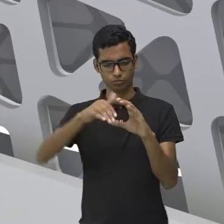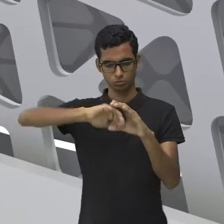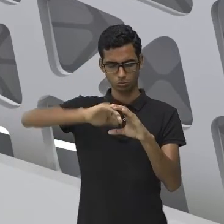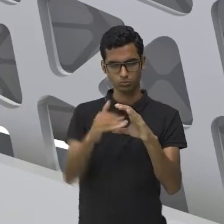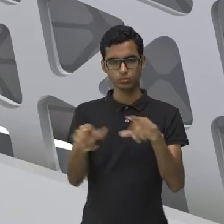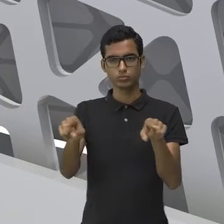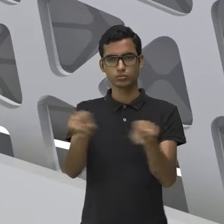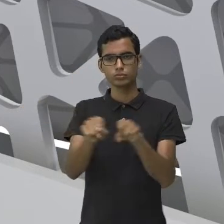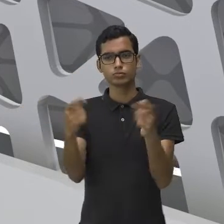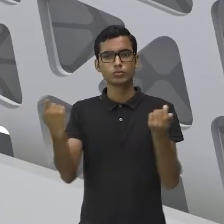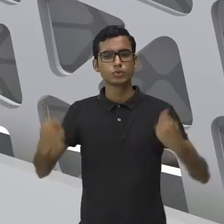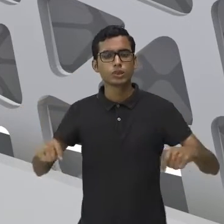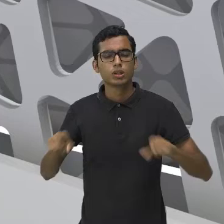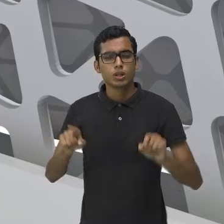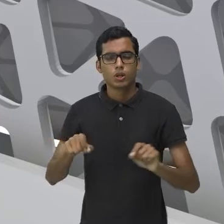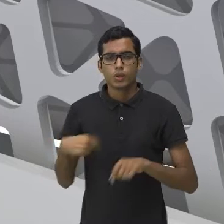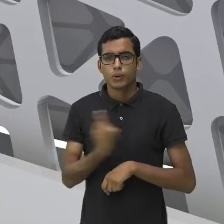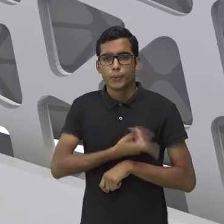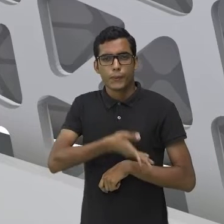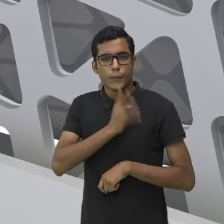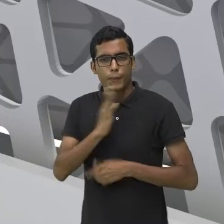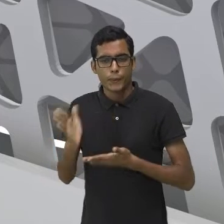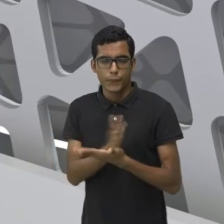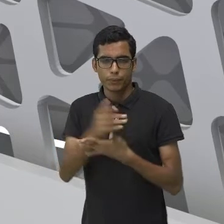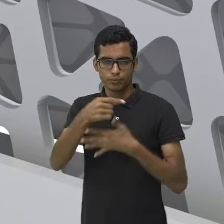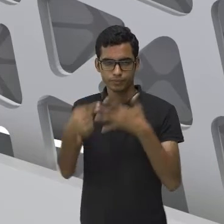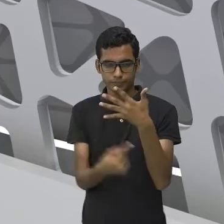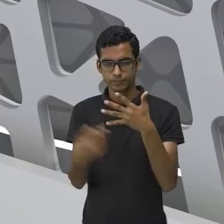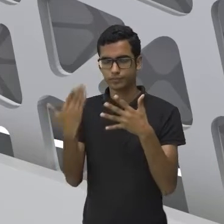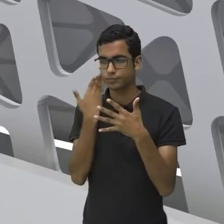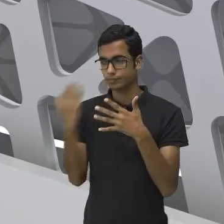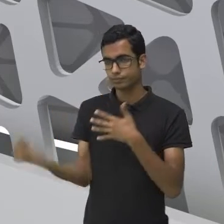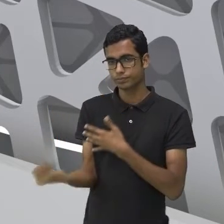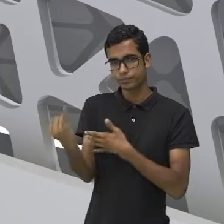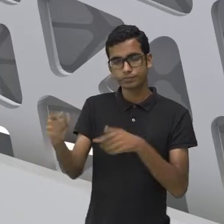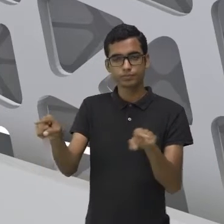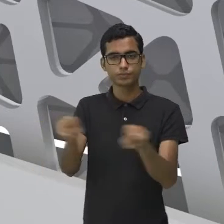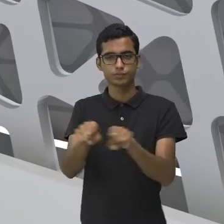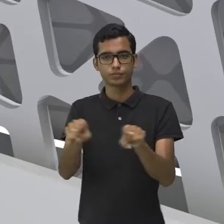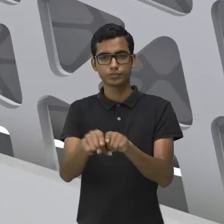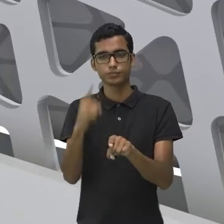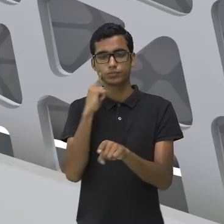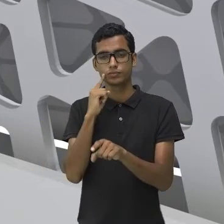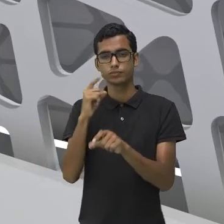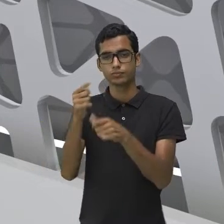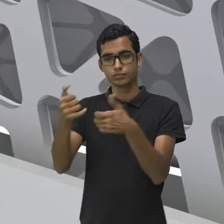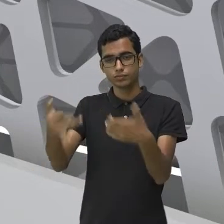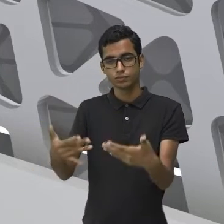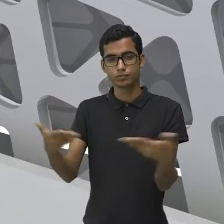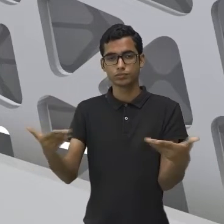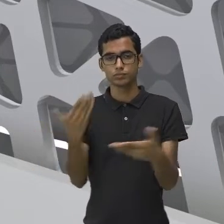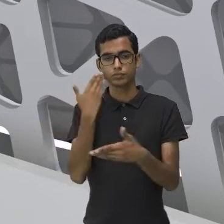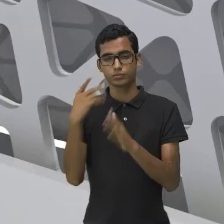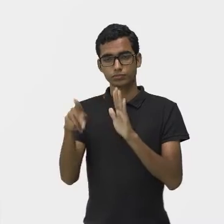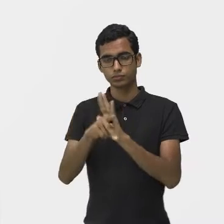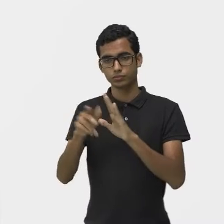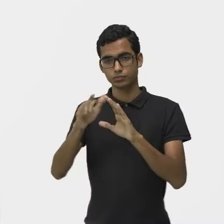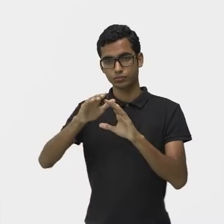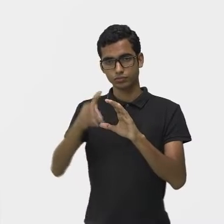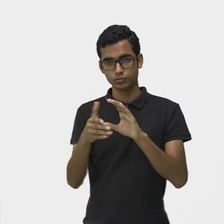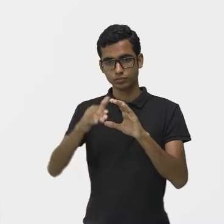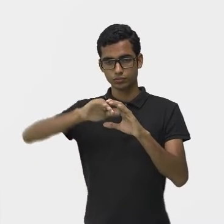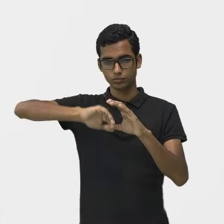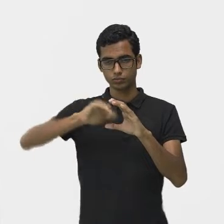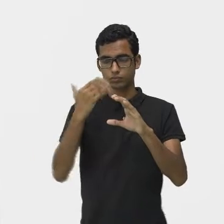esféricos, é necessário que nós conheçamos alguns elementos importantes que são definidos a partir do espelho.